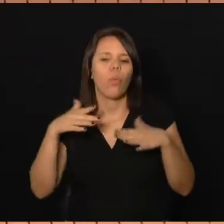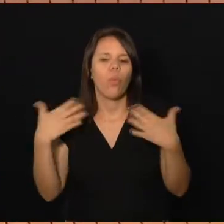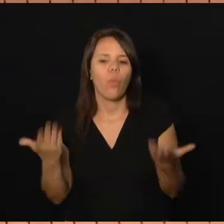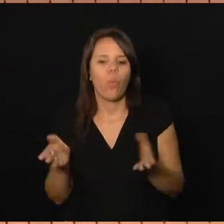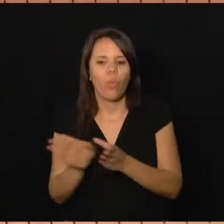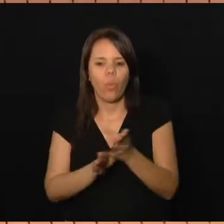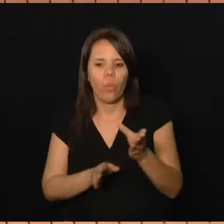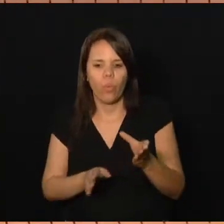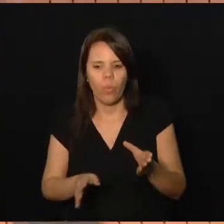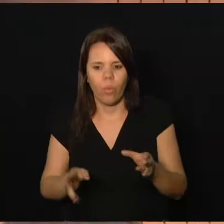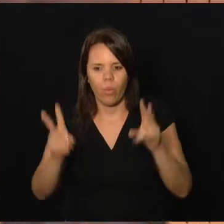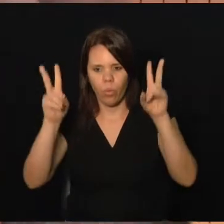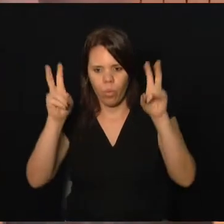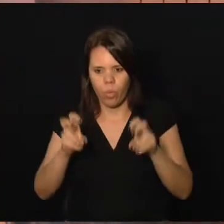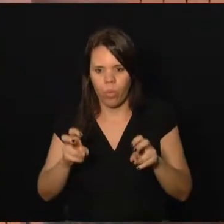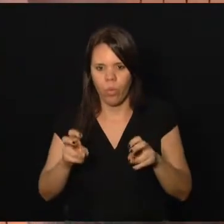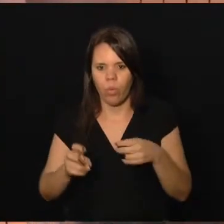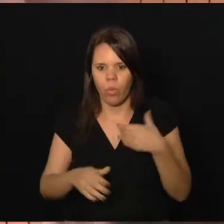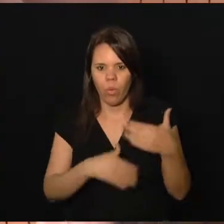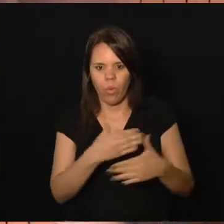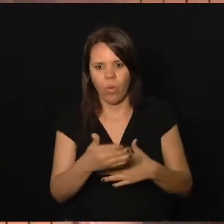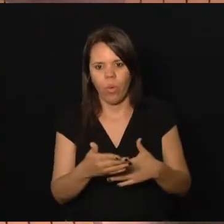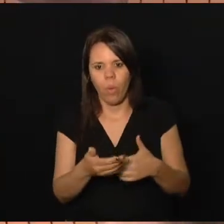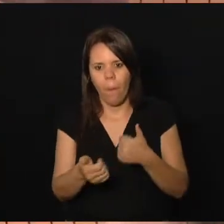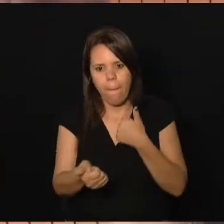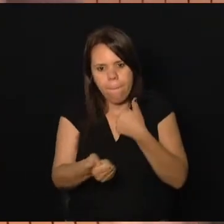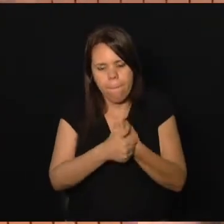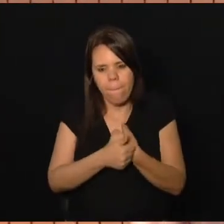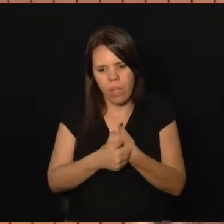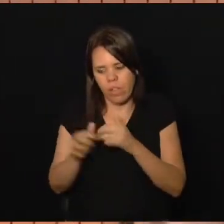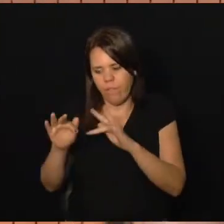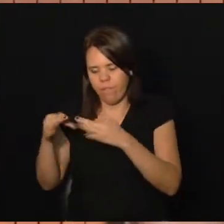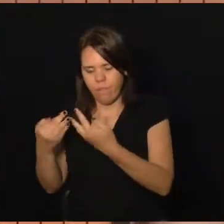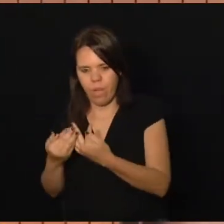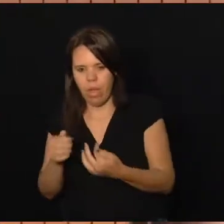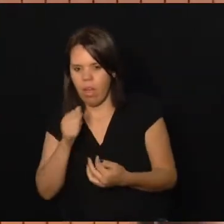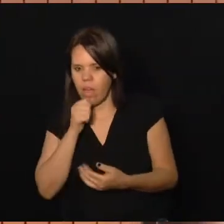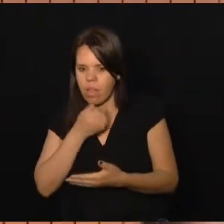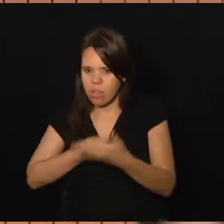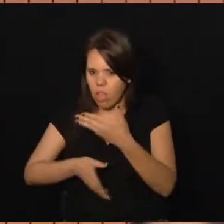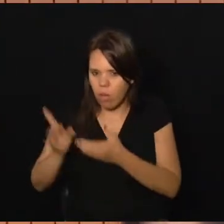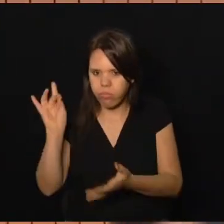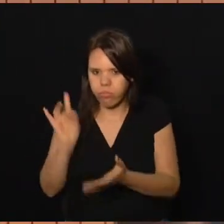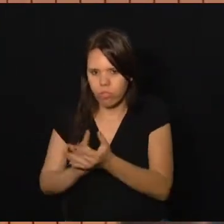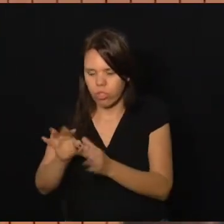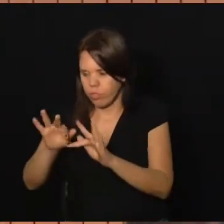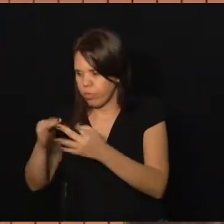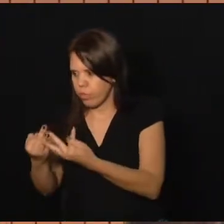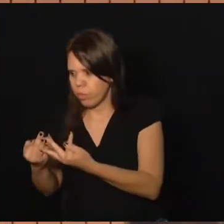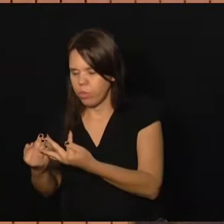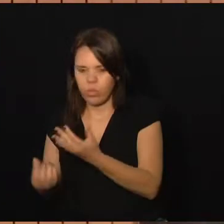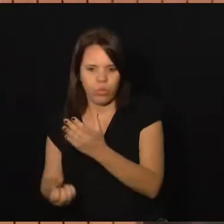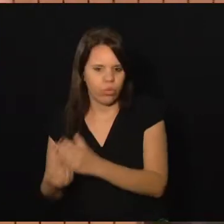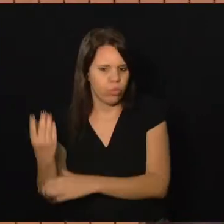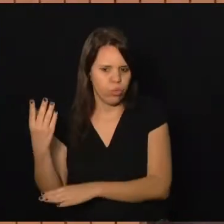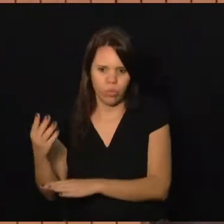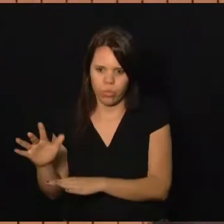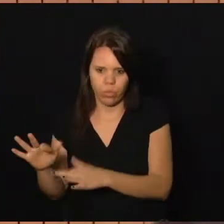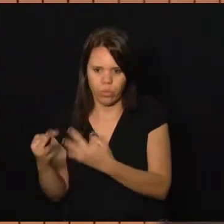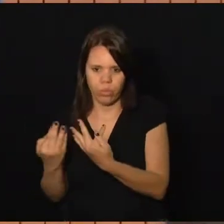falando um passinho antes da codependência? Porque se eu não tenho esse envolvimento dentro da minha família, eu não gero uma codependência